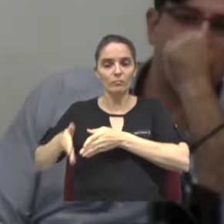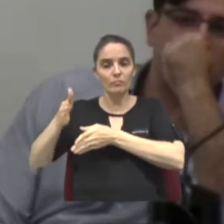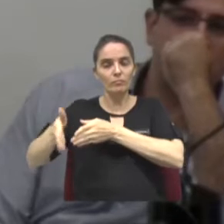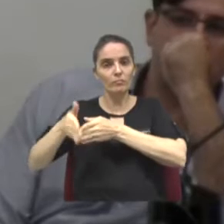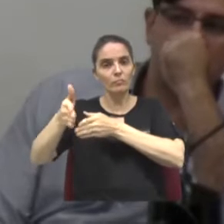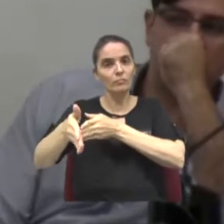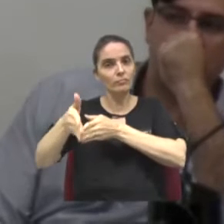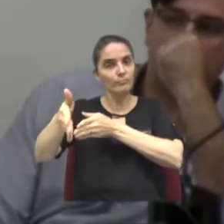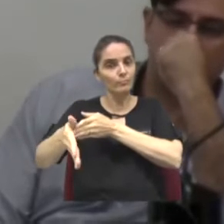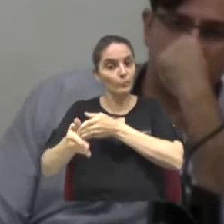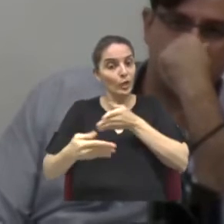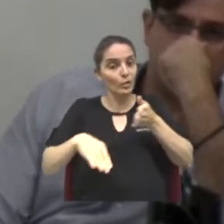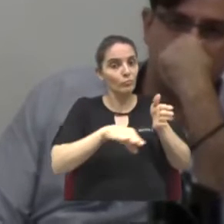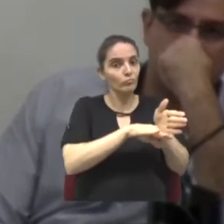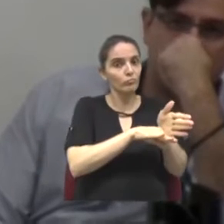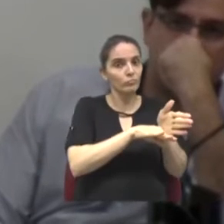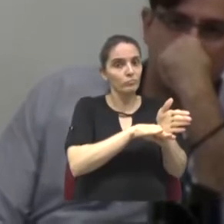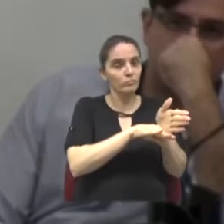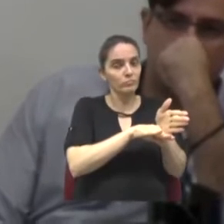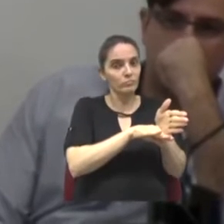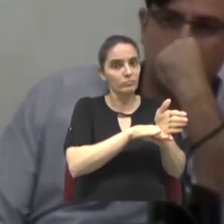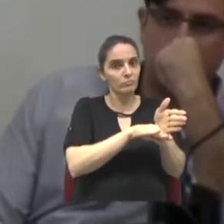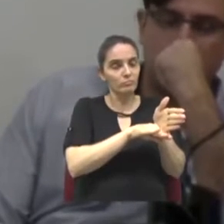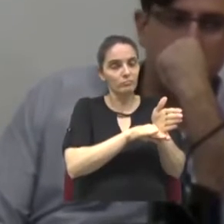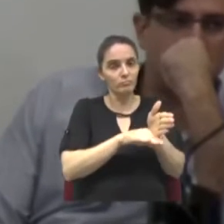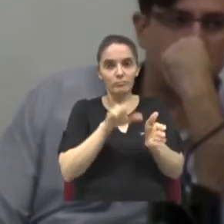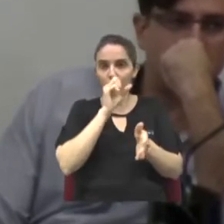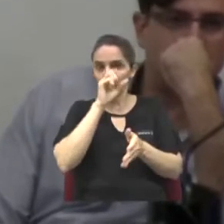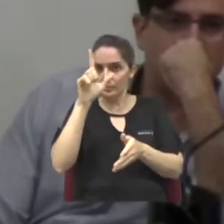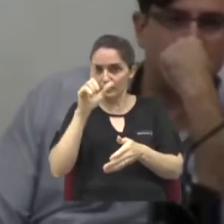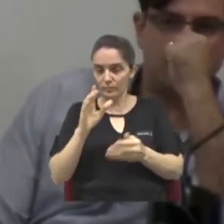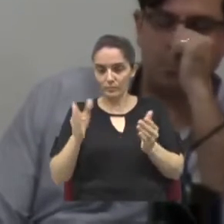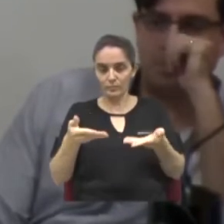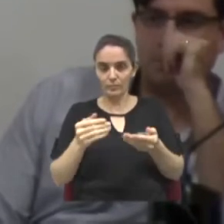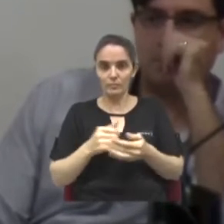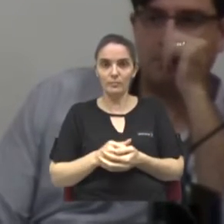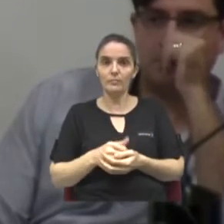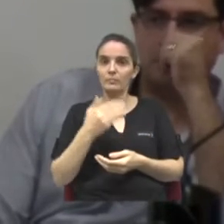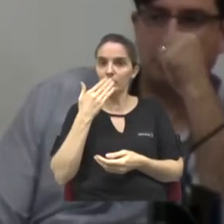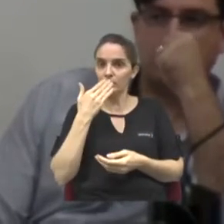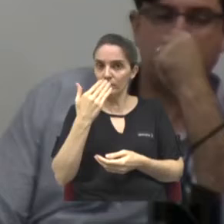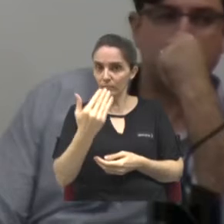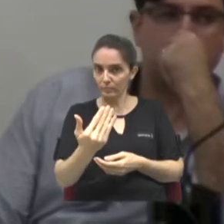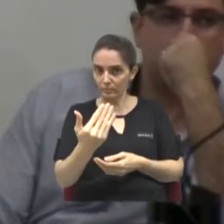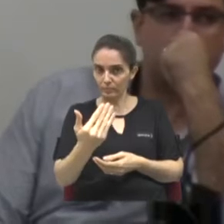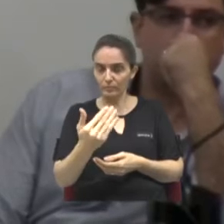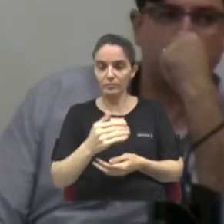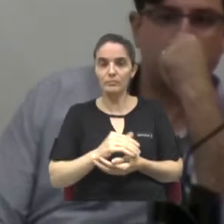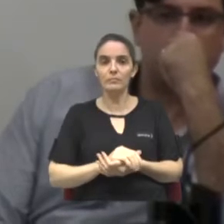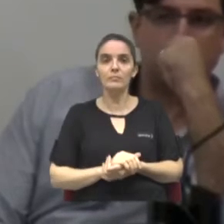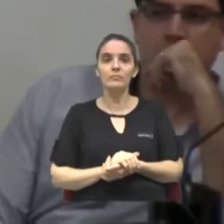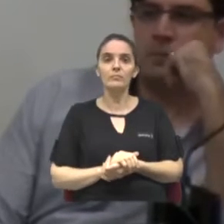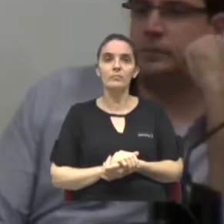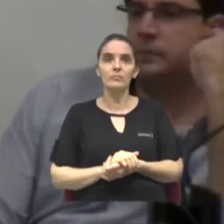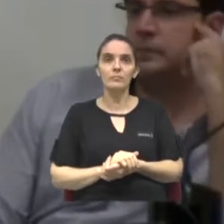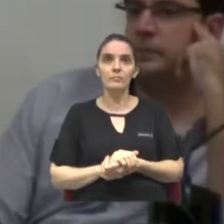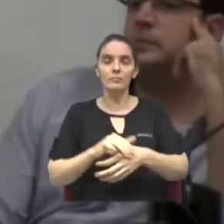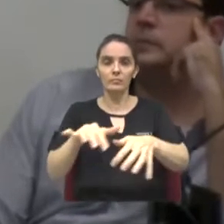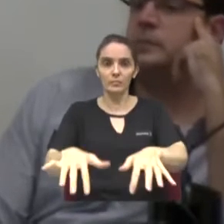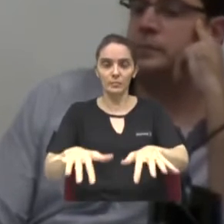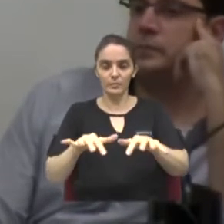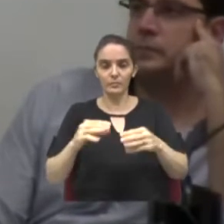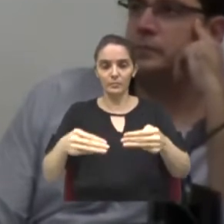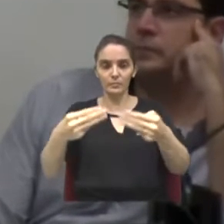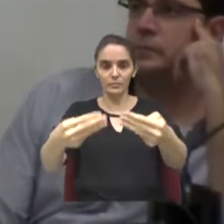Limeira. Então, eu gostaria de fazer o requerimento para pedir a apreciação em plenário da